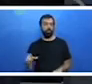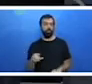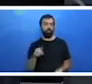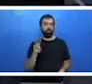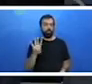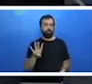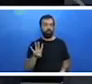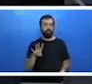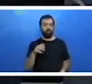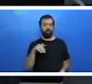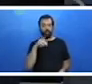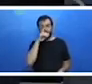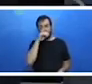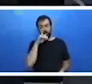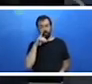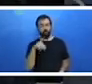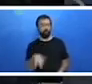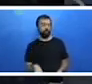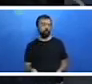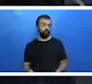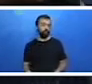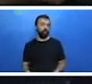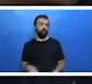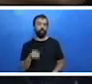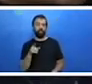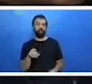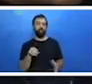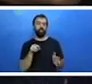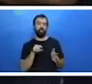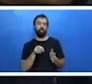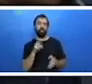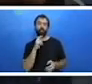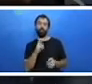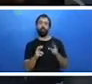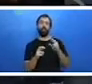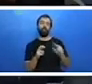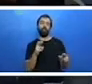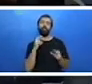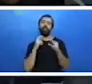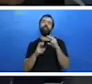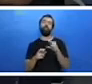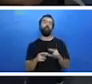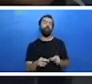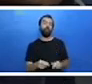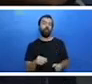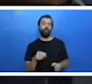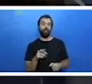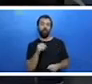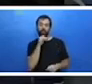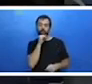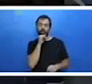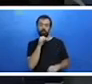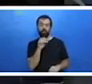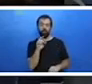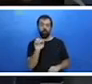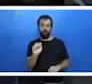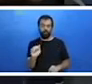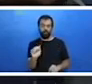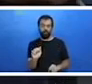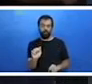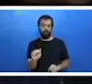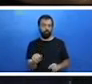até fizemos aqui para vocês. E aí vocês vão responder aqui, ó. Olha, por exemplo, a letra A. Que parte